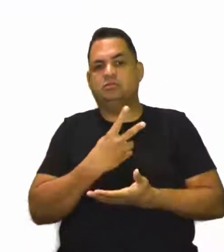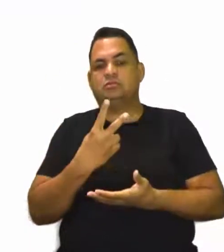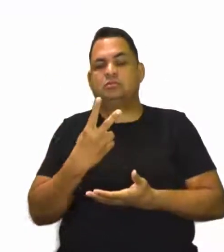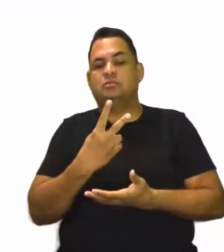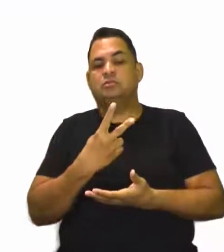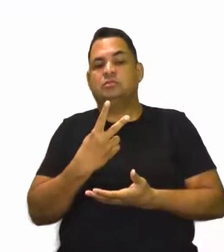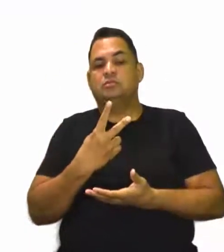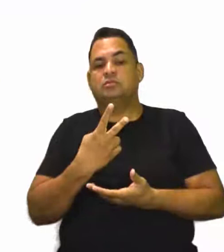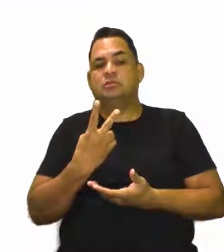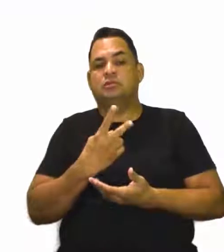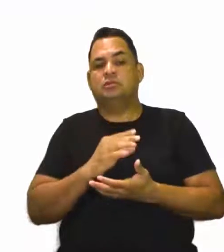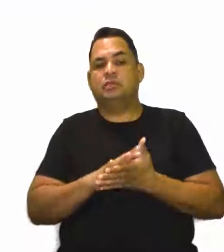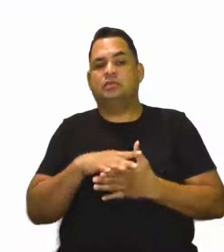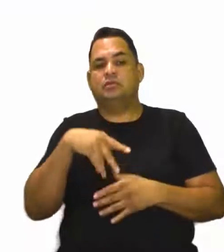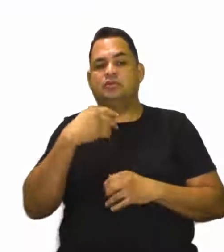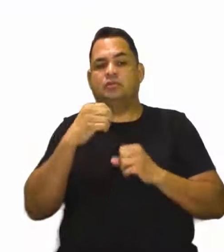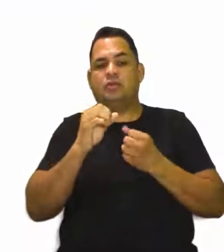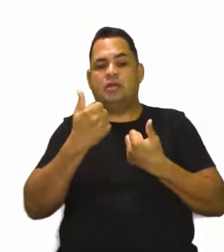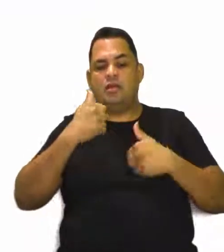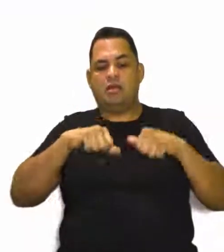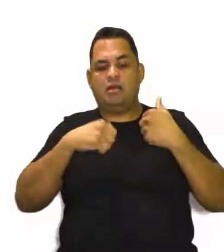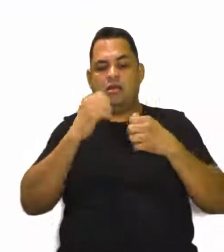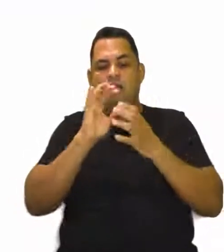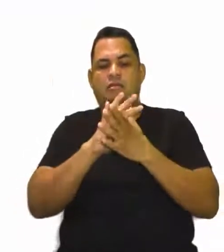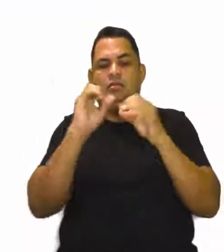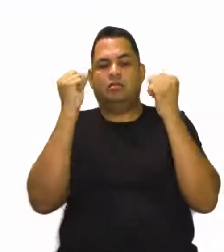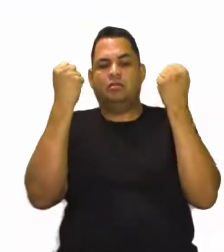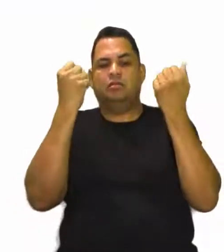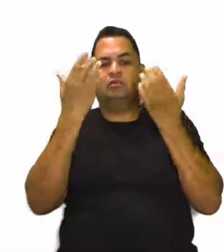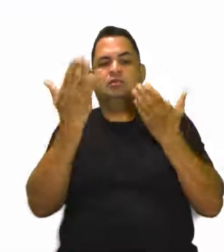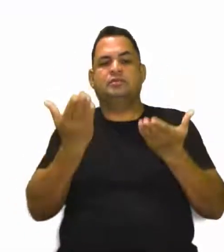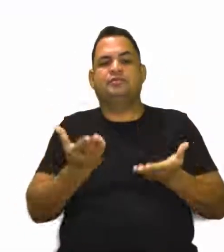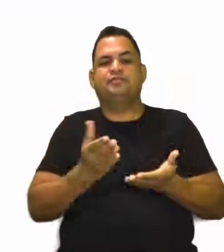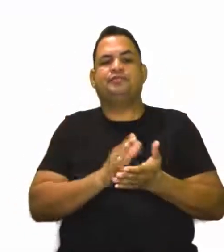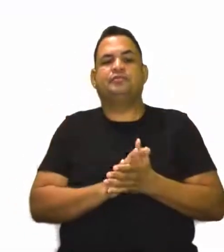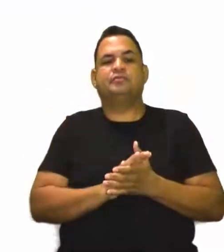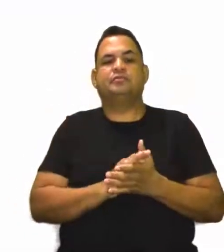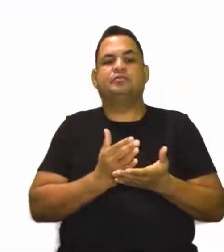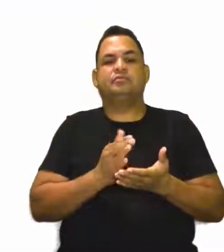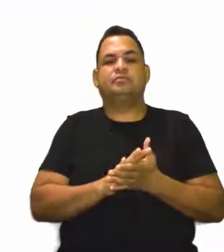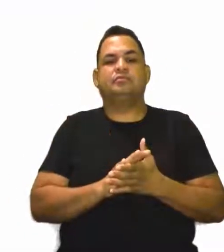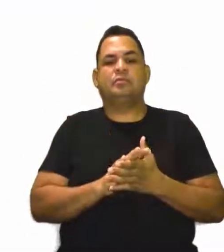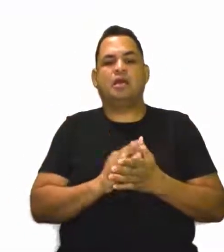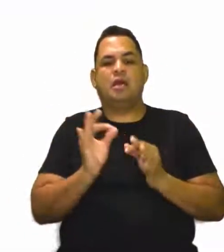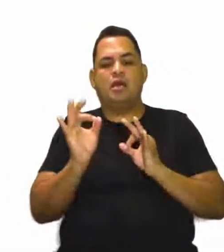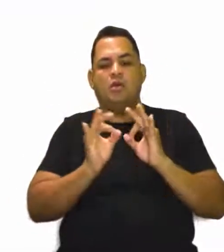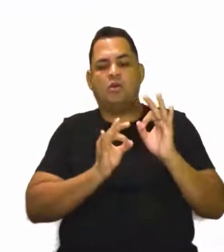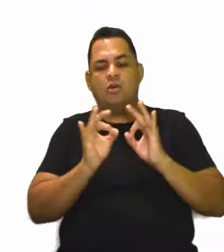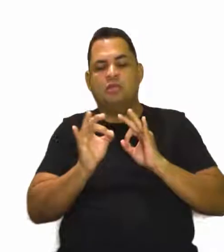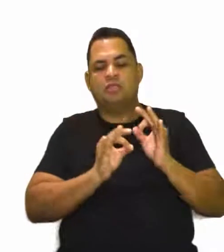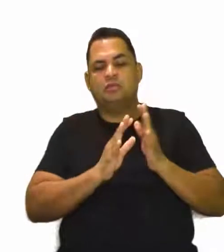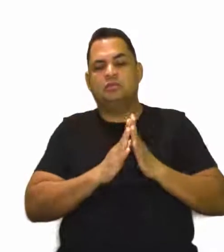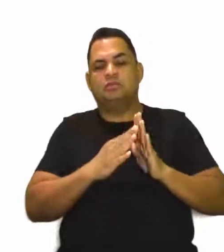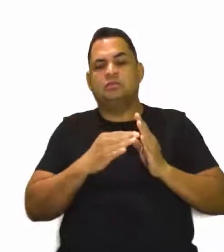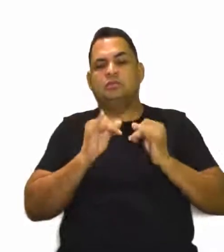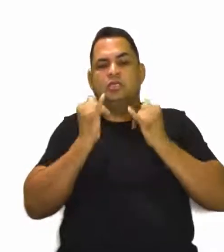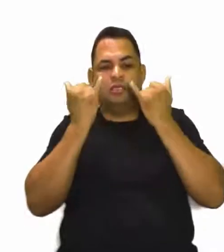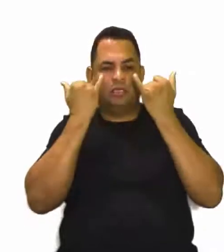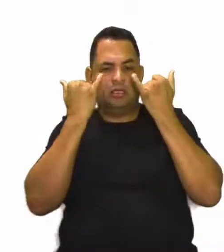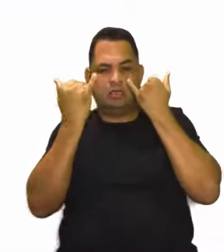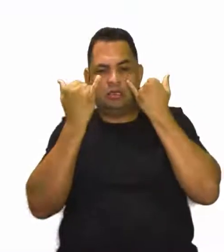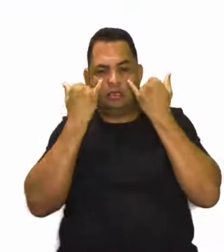falamos sobre avaliação física, a importância da avaliação física para levantar informações,